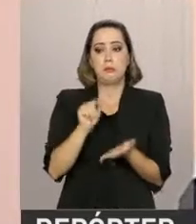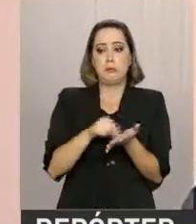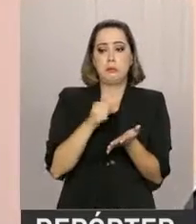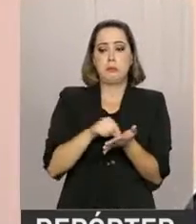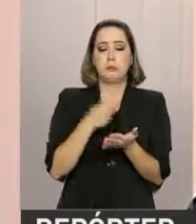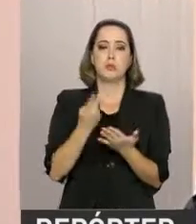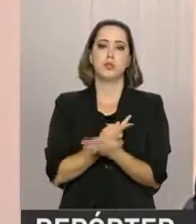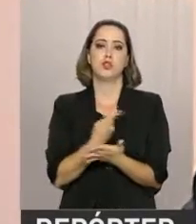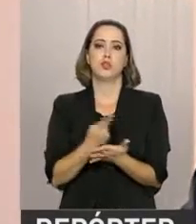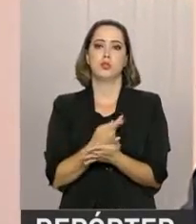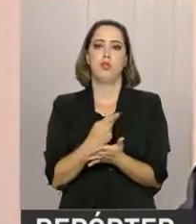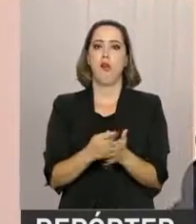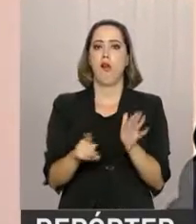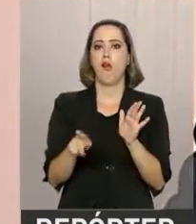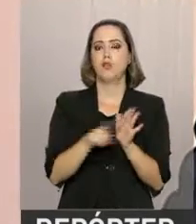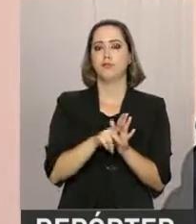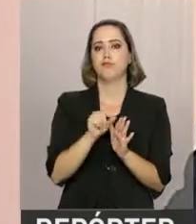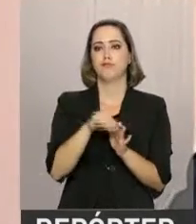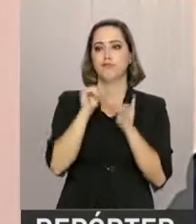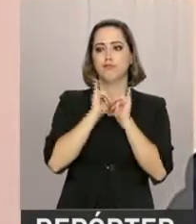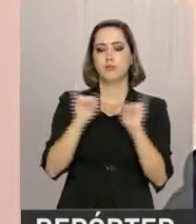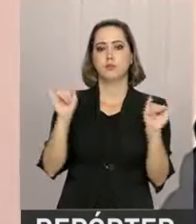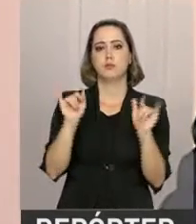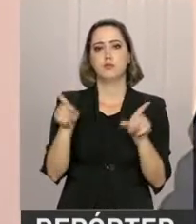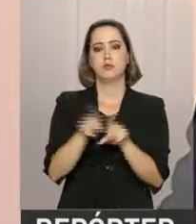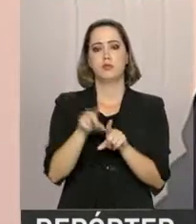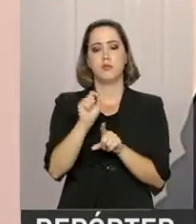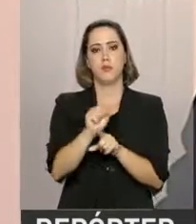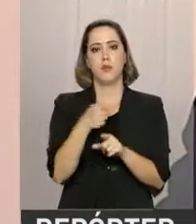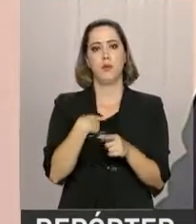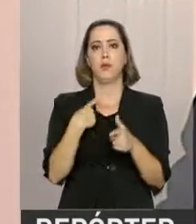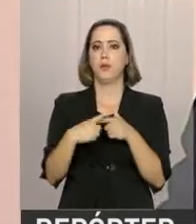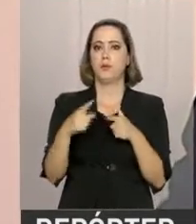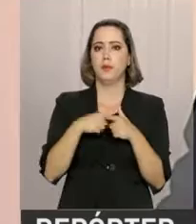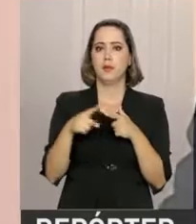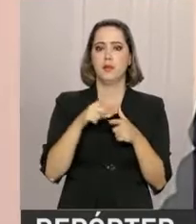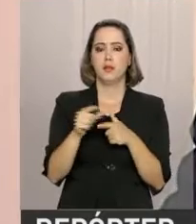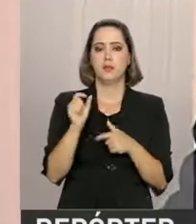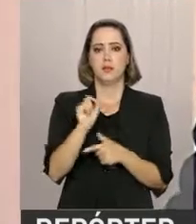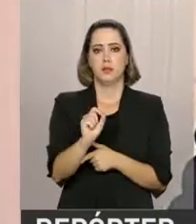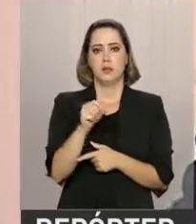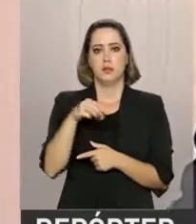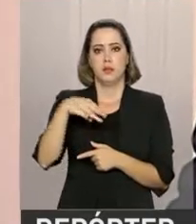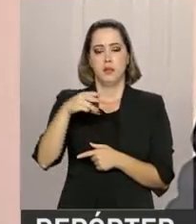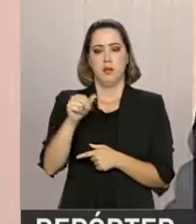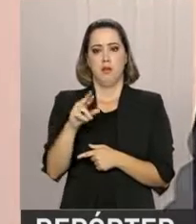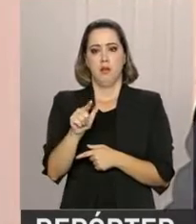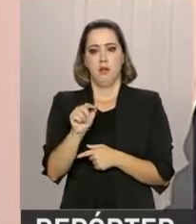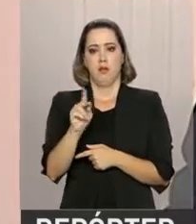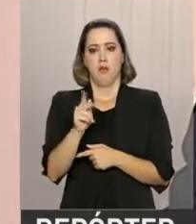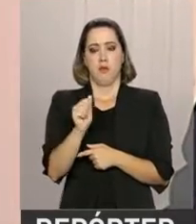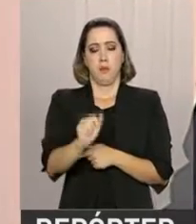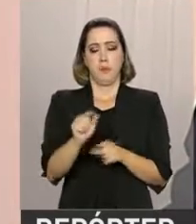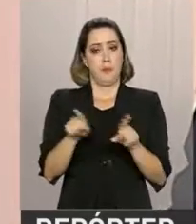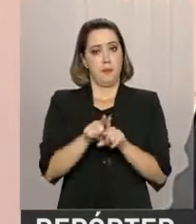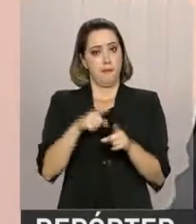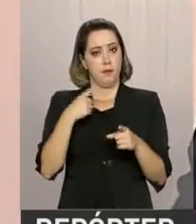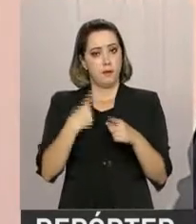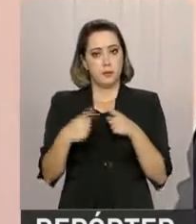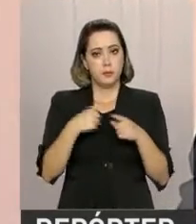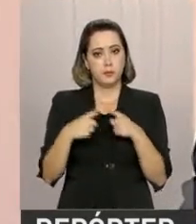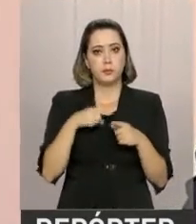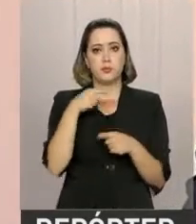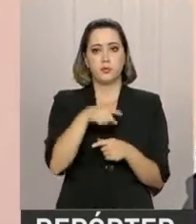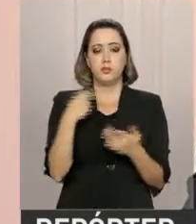preenchendo errado a sua contribuição e acabam tendo problema aí, caindo na malha fria. E justamente para que isso não aconteça, um